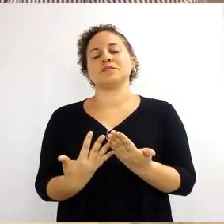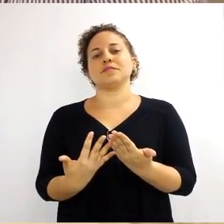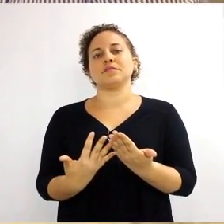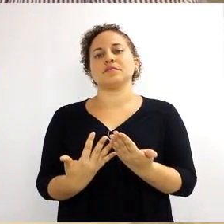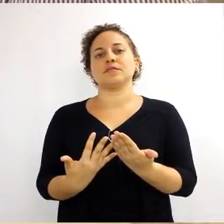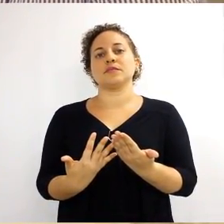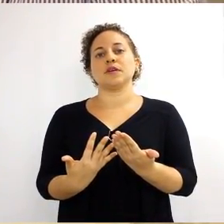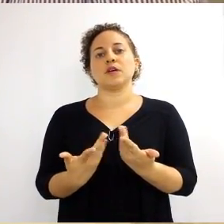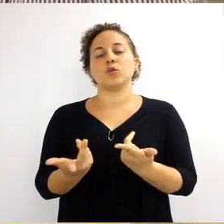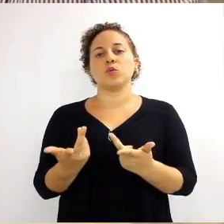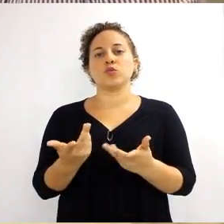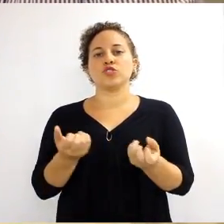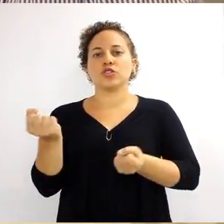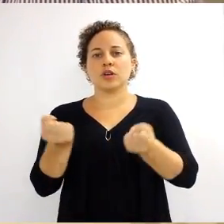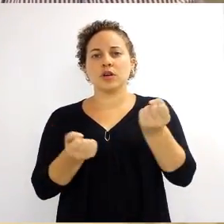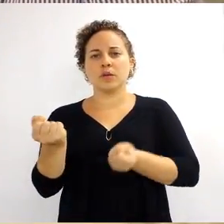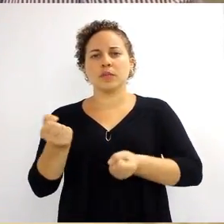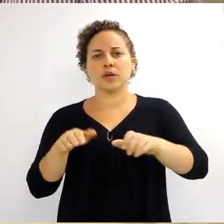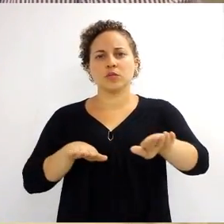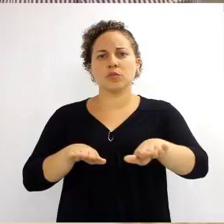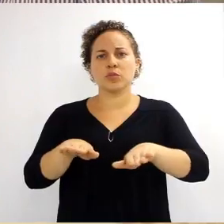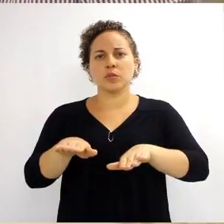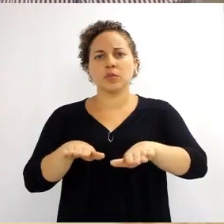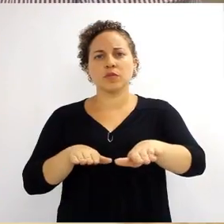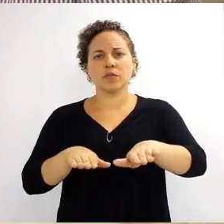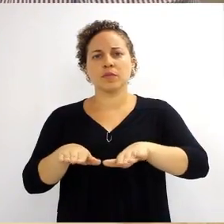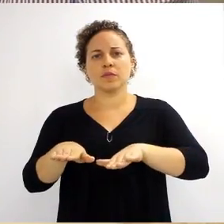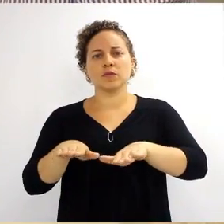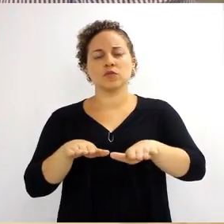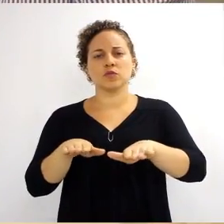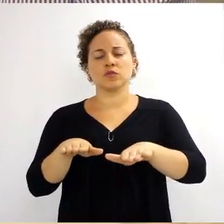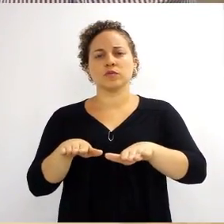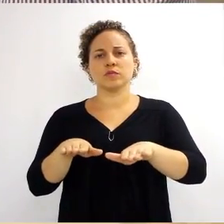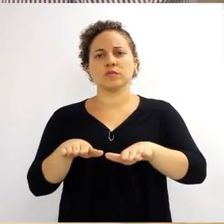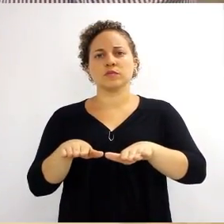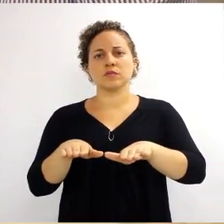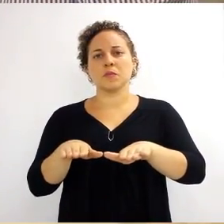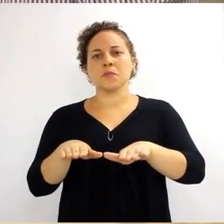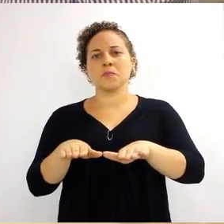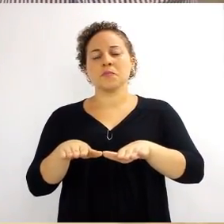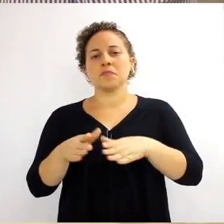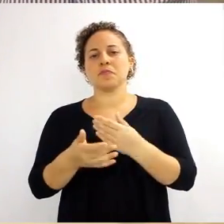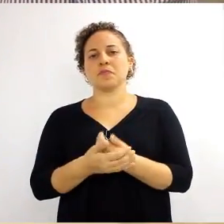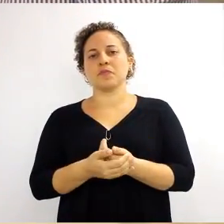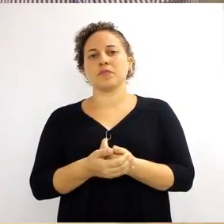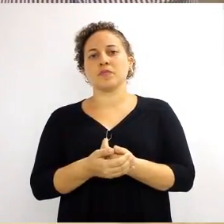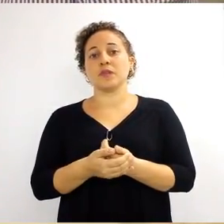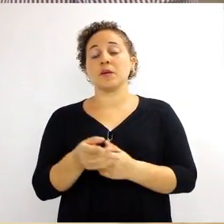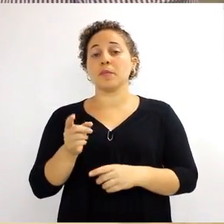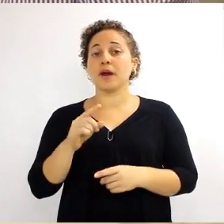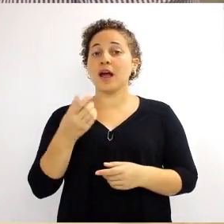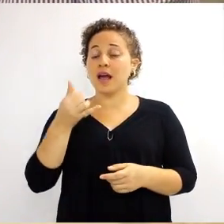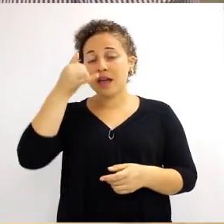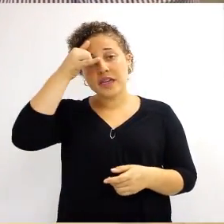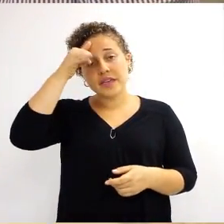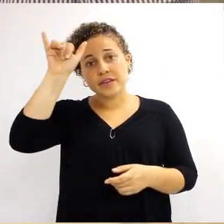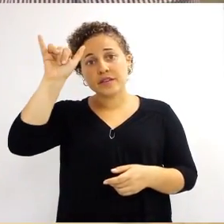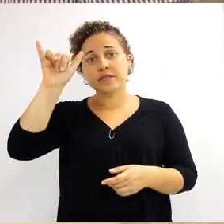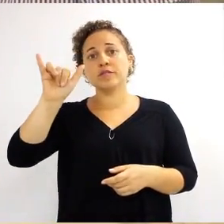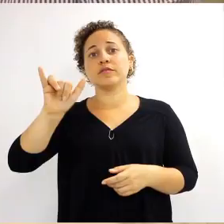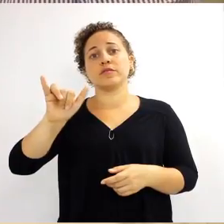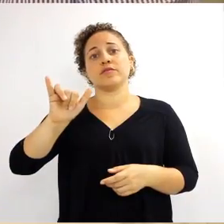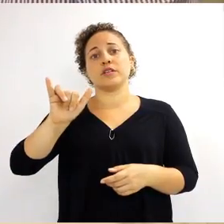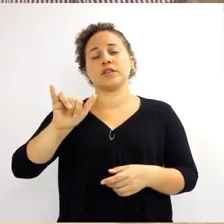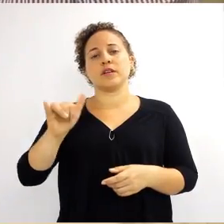fazendo com que os caminhões para se movimentar estejam cobertos, estejam lonados. Então, isso tudo para evitar esse tipo de coisa. Sem falar